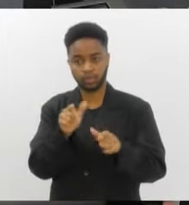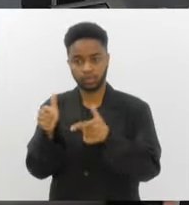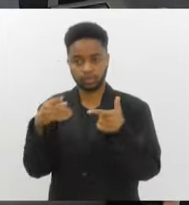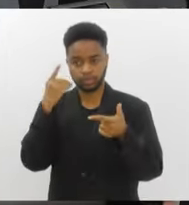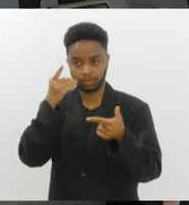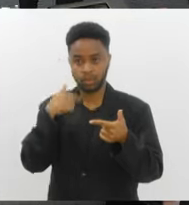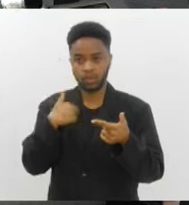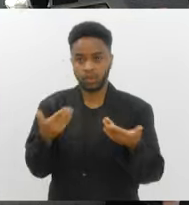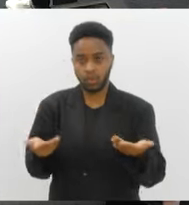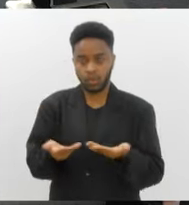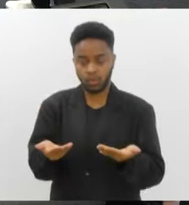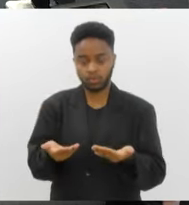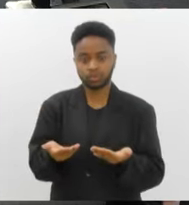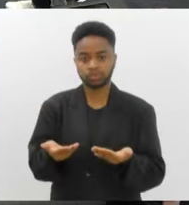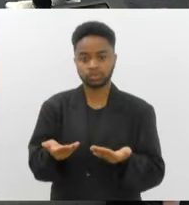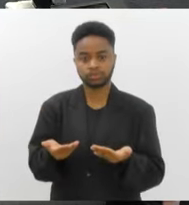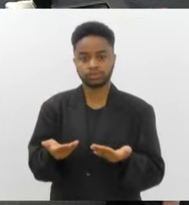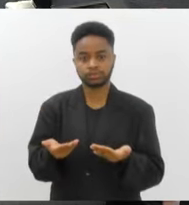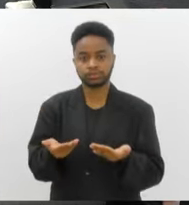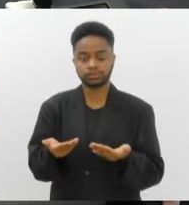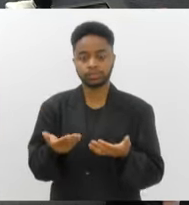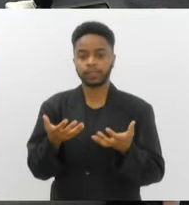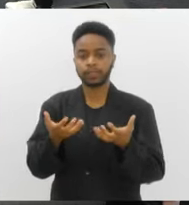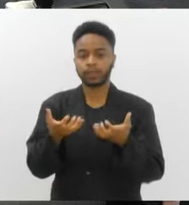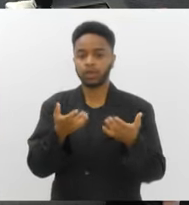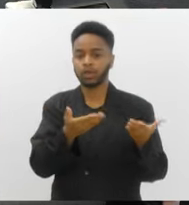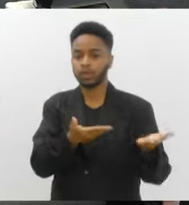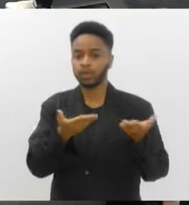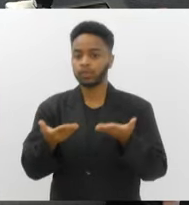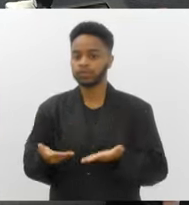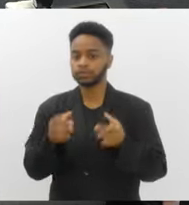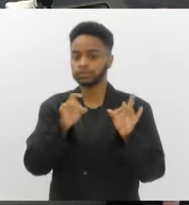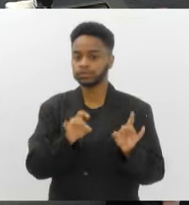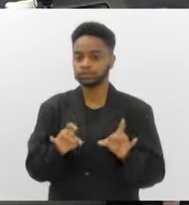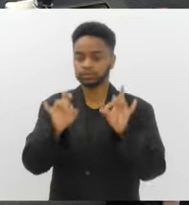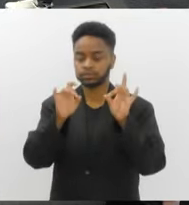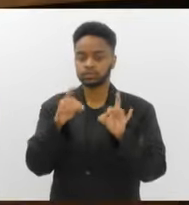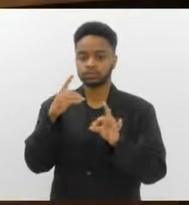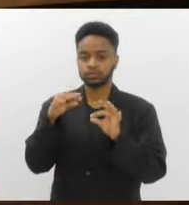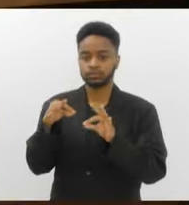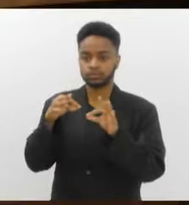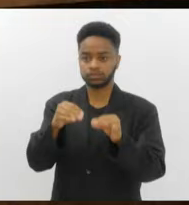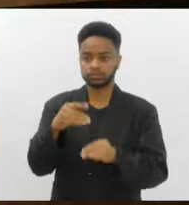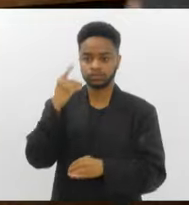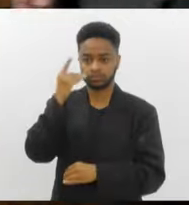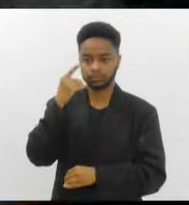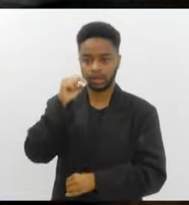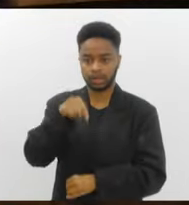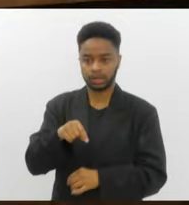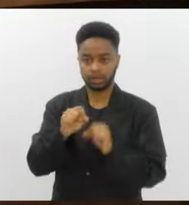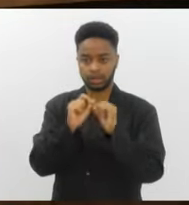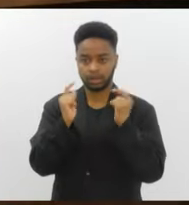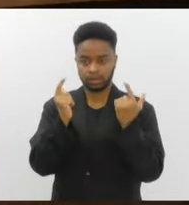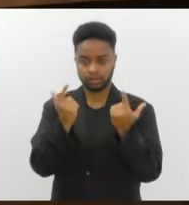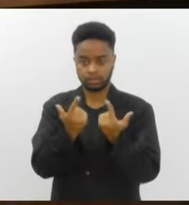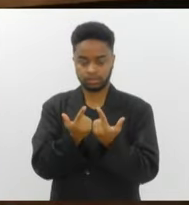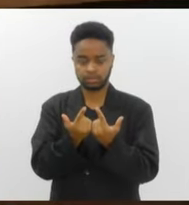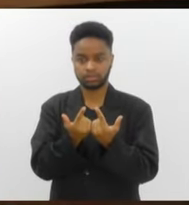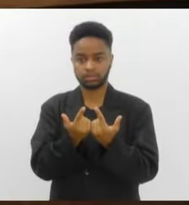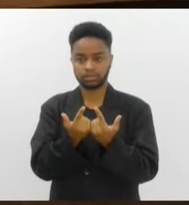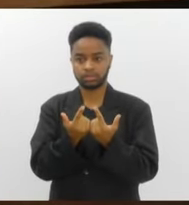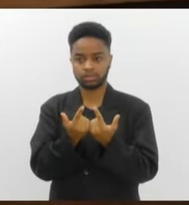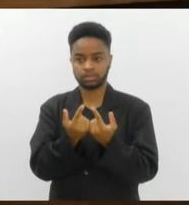de hoje de fazer um convite especial a todos os meus pares da Assembleia Legislativa do Estado do Rio de Janeiro, que